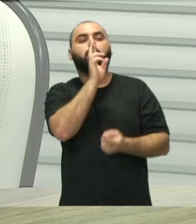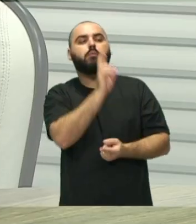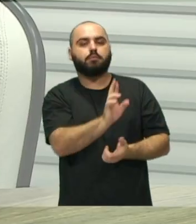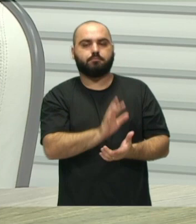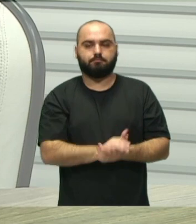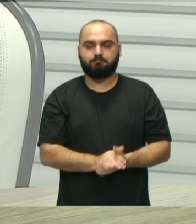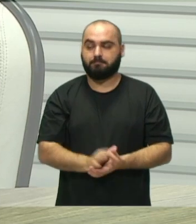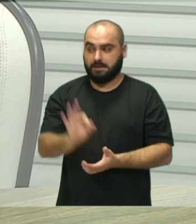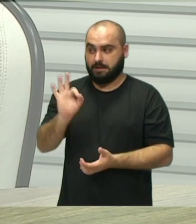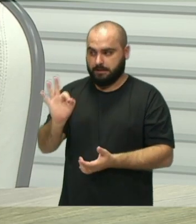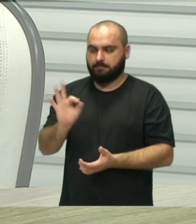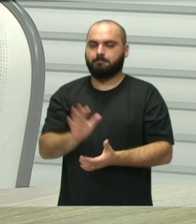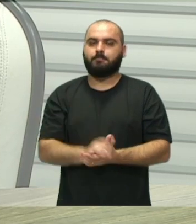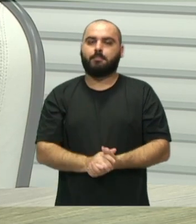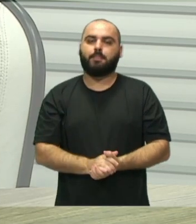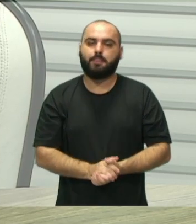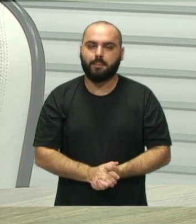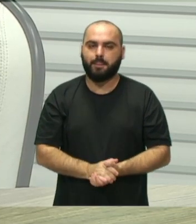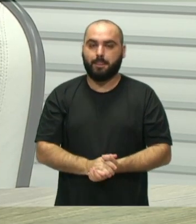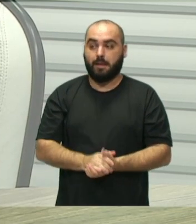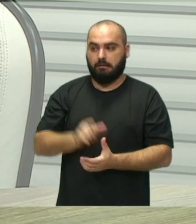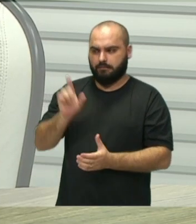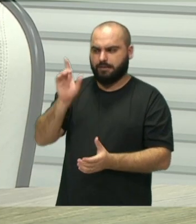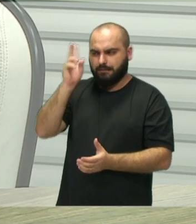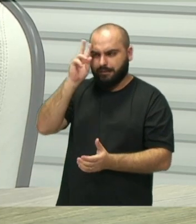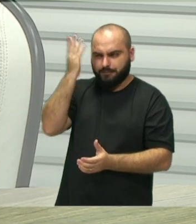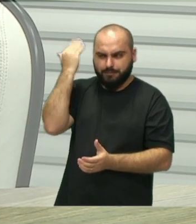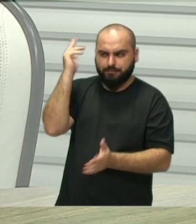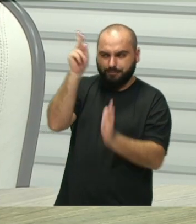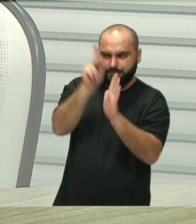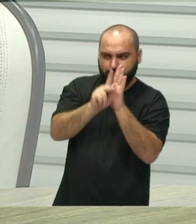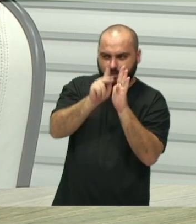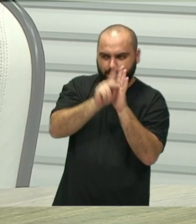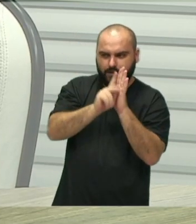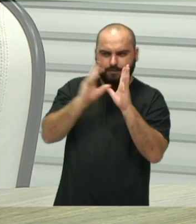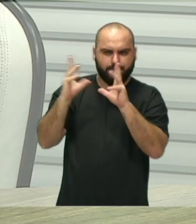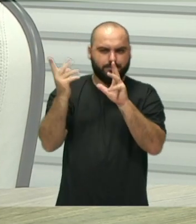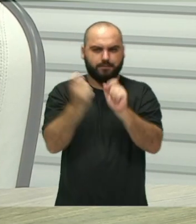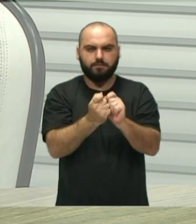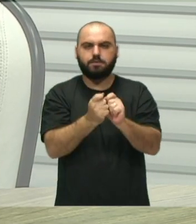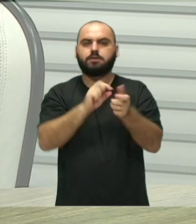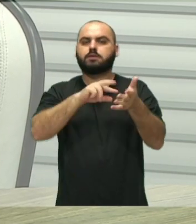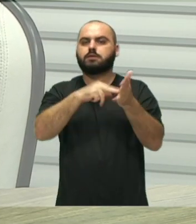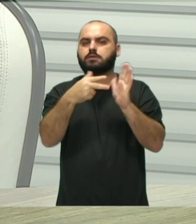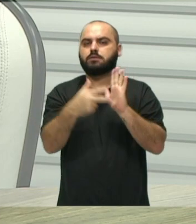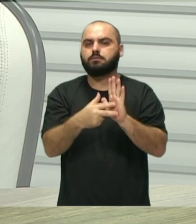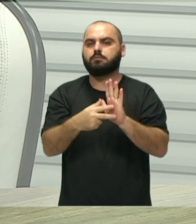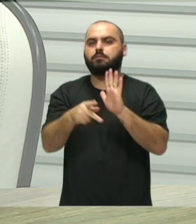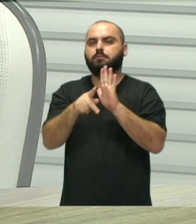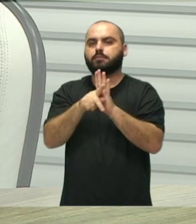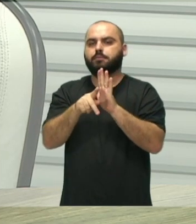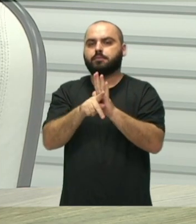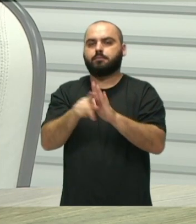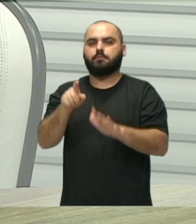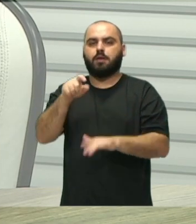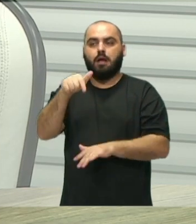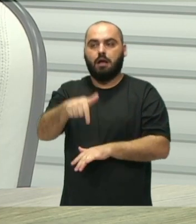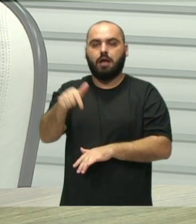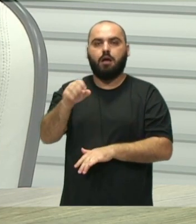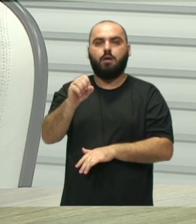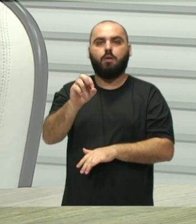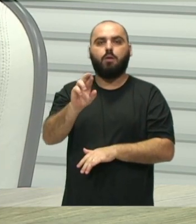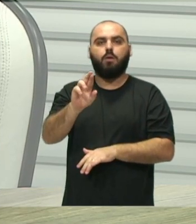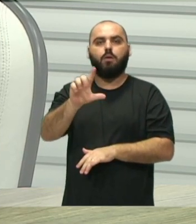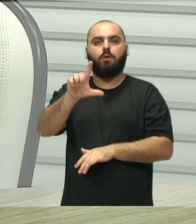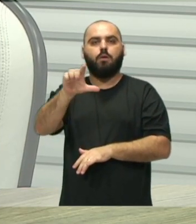projeto Promob é justamente o incentivo à mobilidade ativa na orla de Balneário Camboriú,